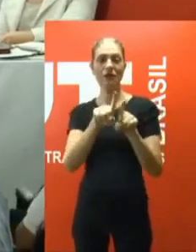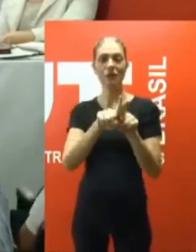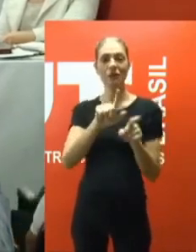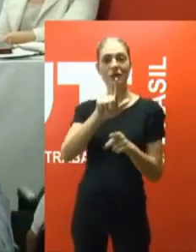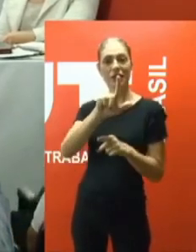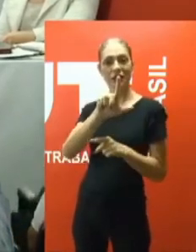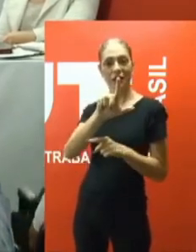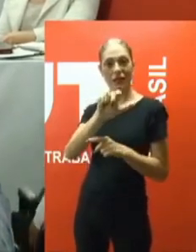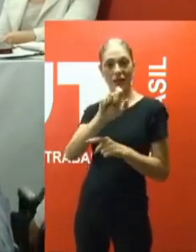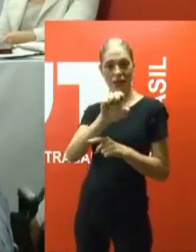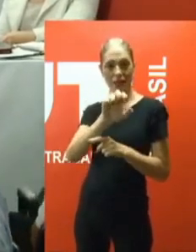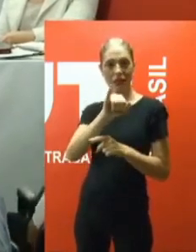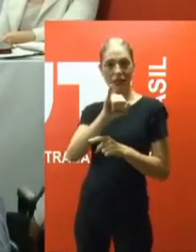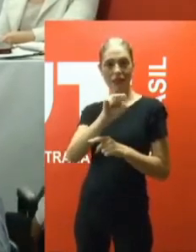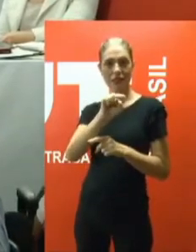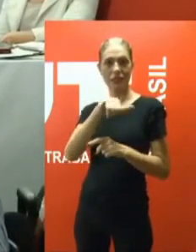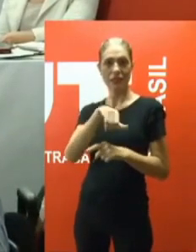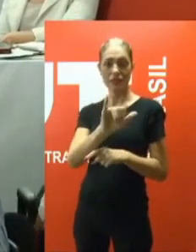da CUT,